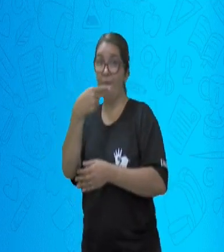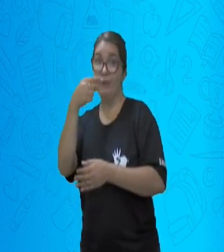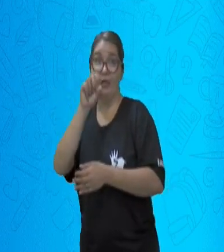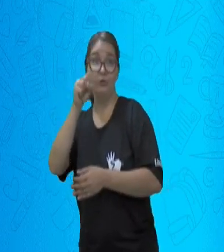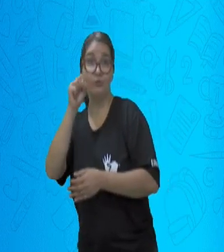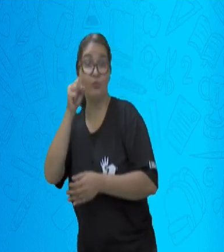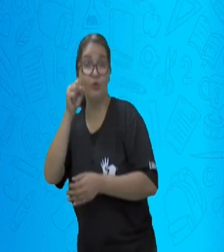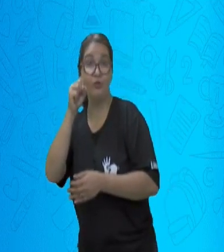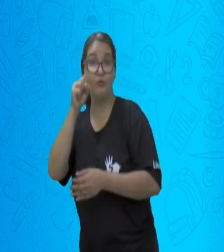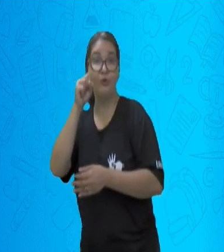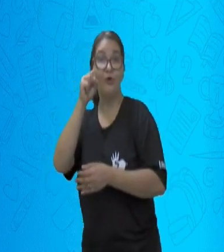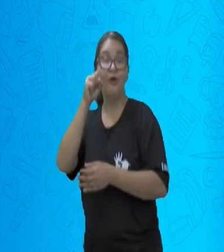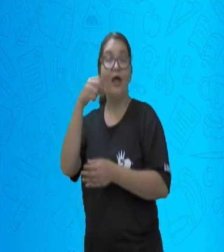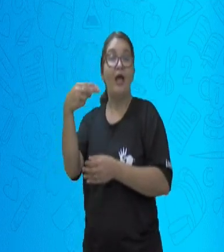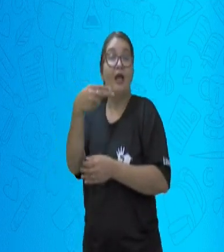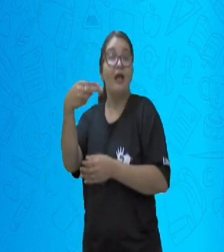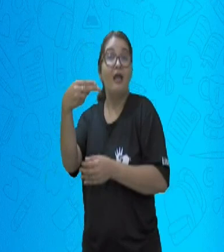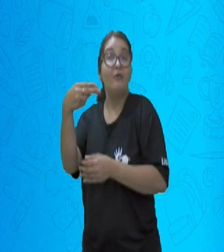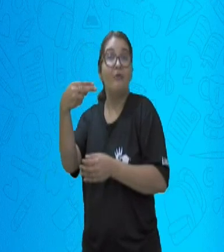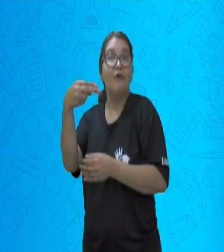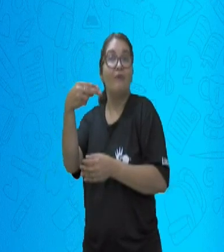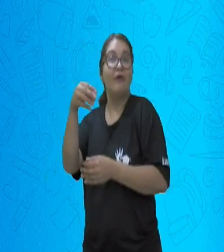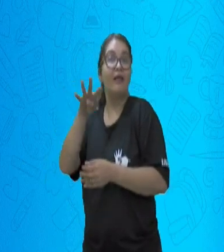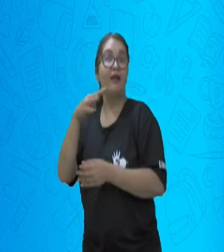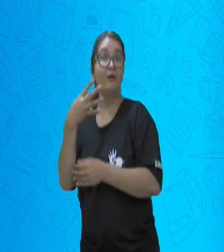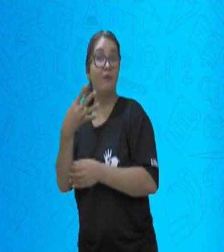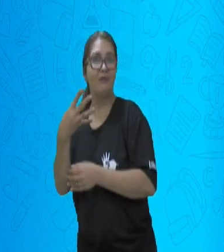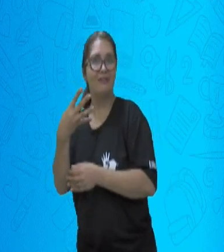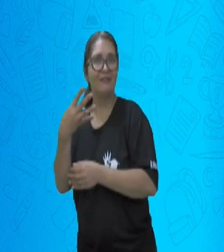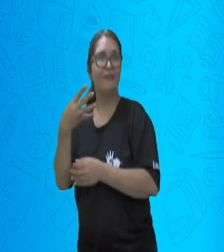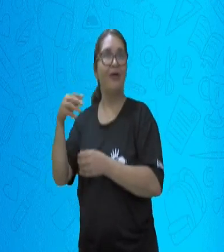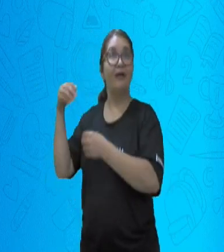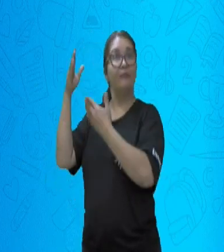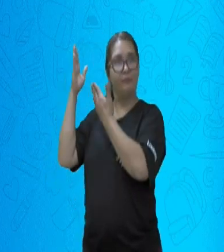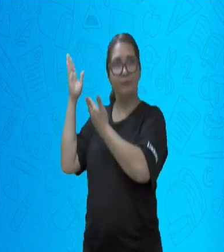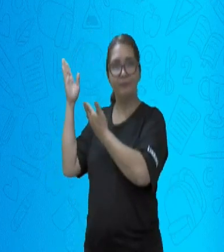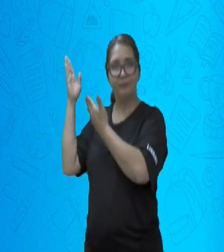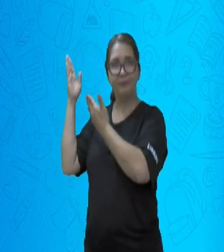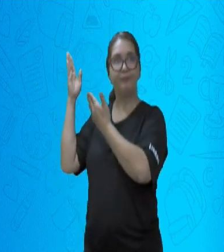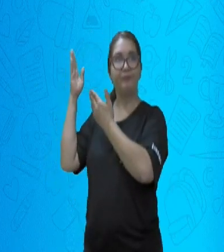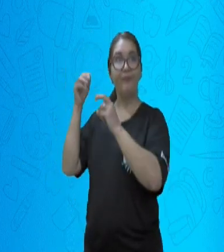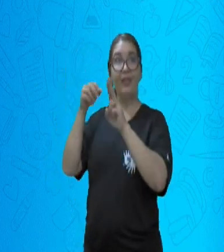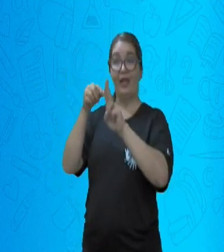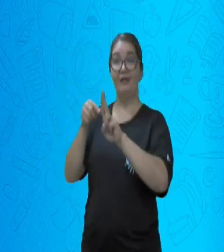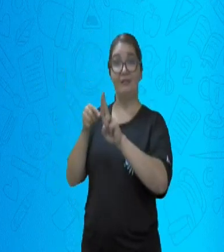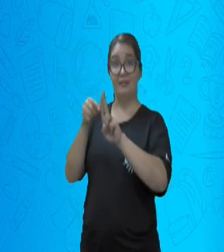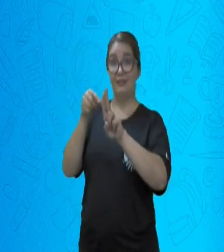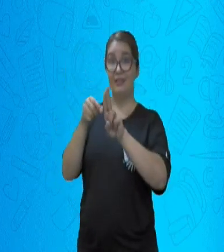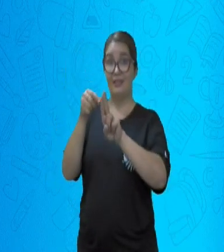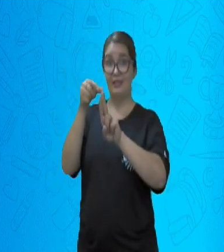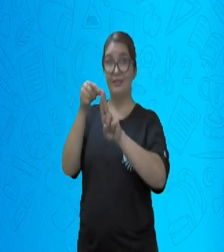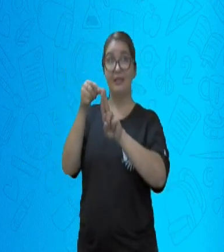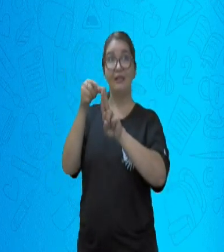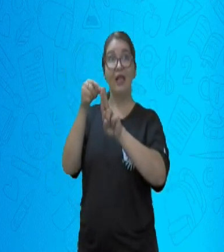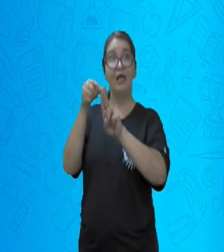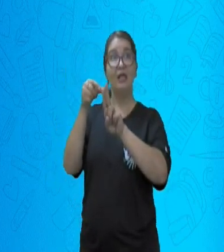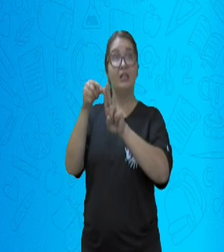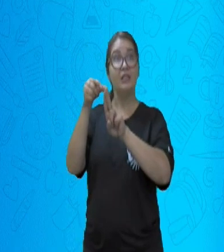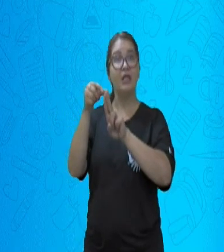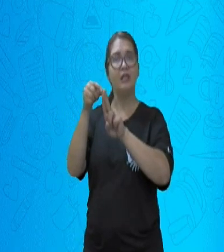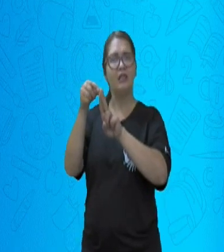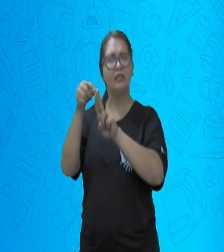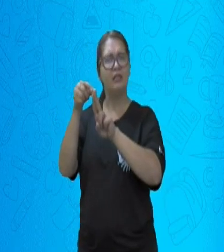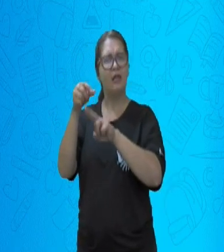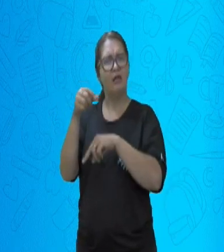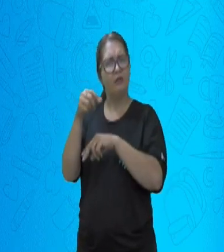4. Aqui eu tenho a mesma situação. O número 2, eu posso tirar 6 de 2? 2